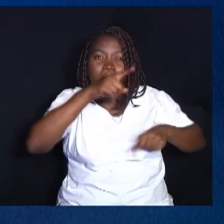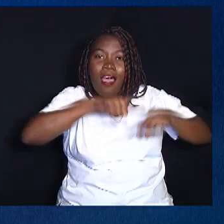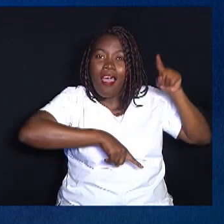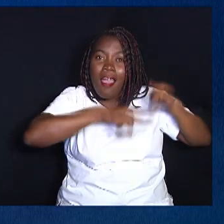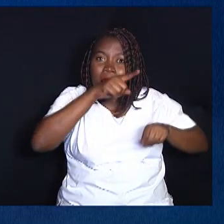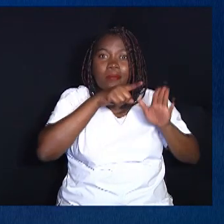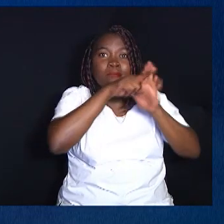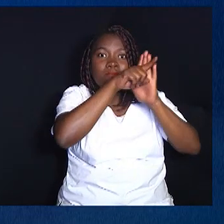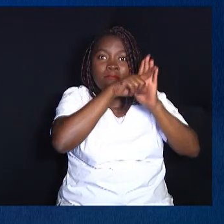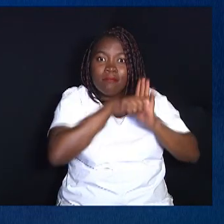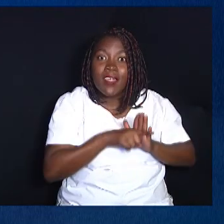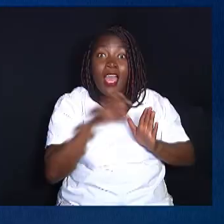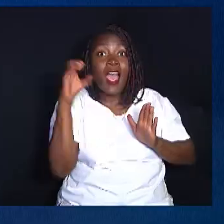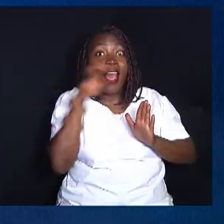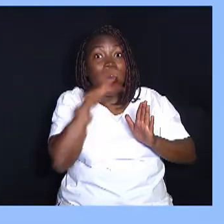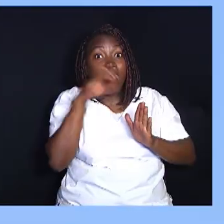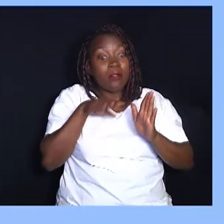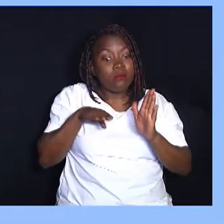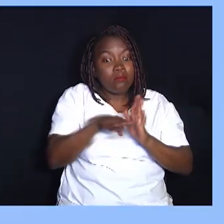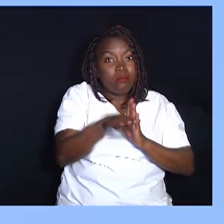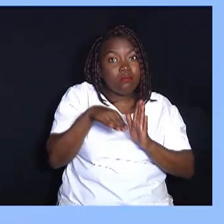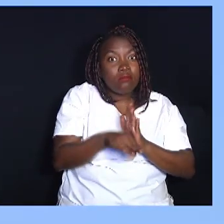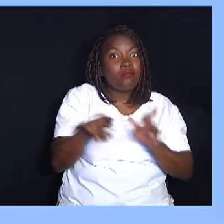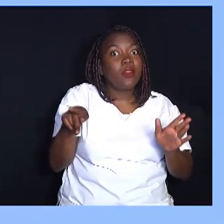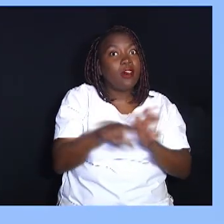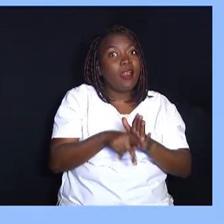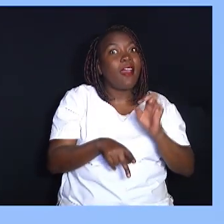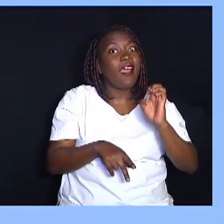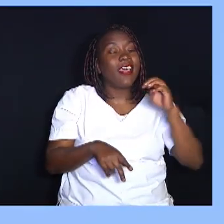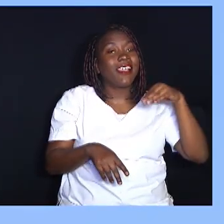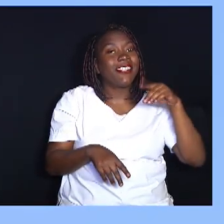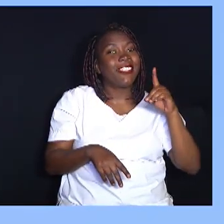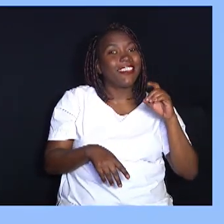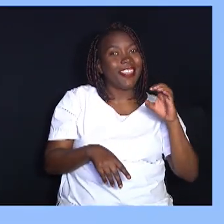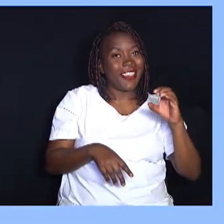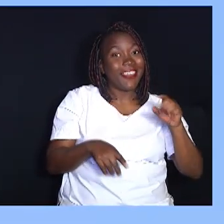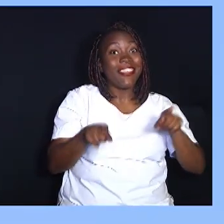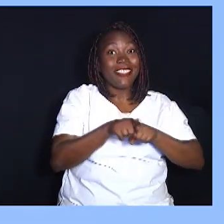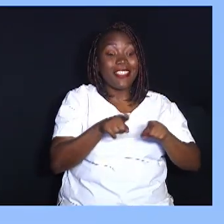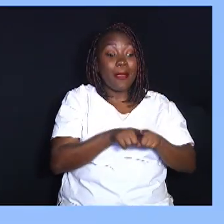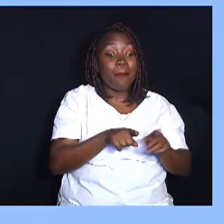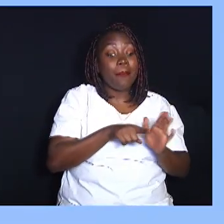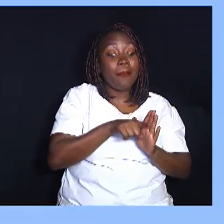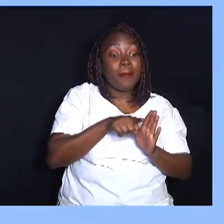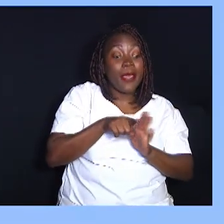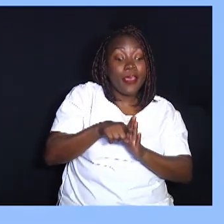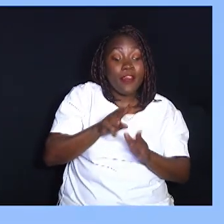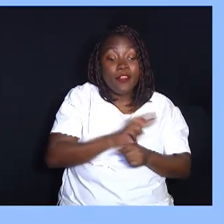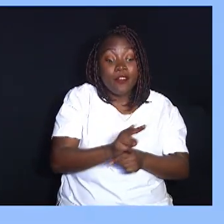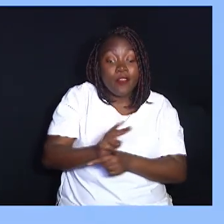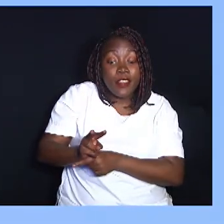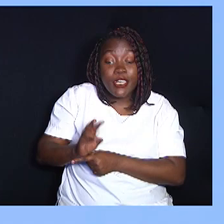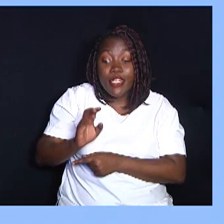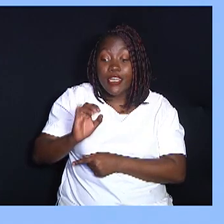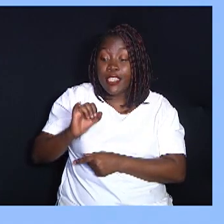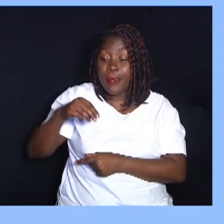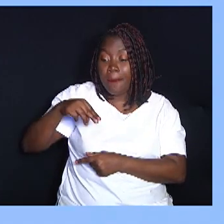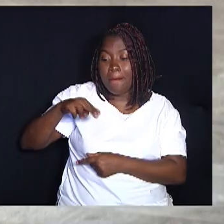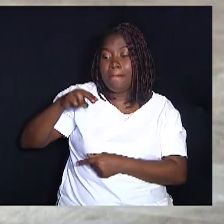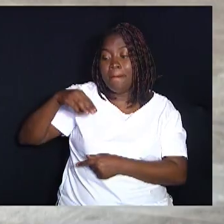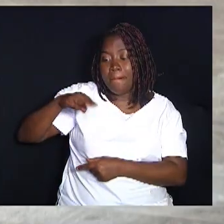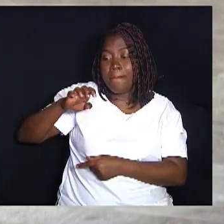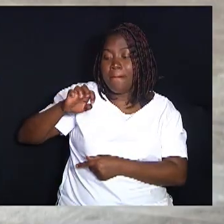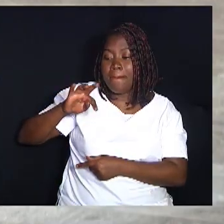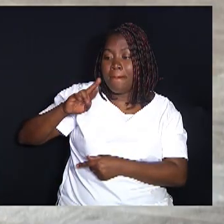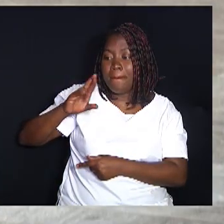medidores de velocidade operados pela INDEC, bem como a fiscalização do Inmetro e dá outras providências para o município de